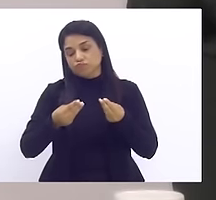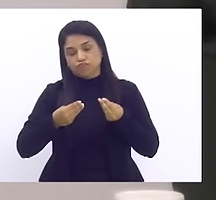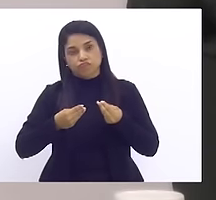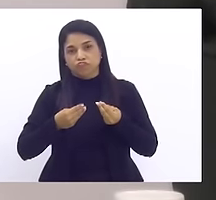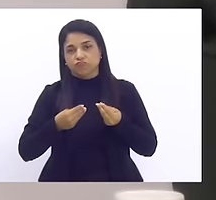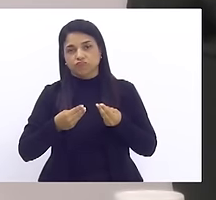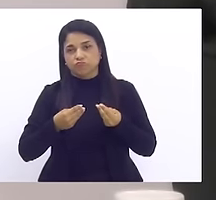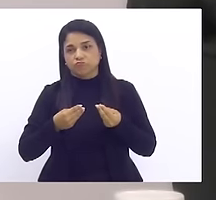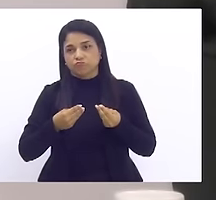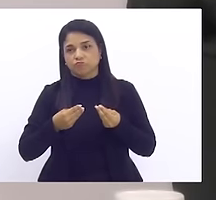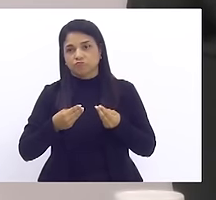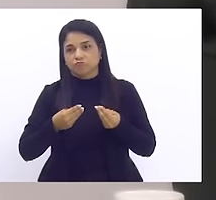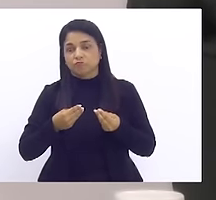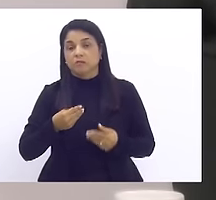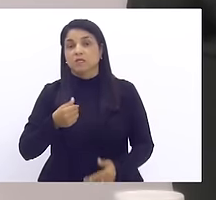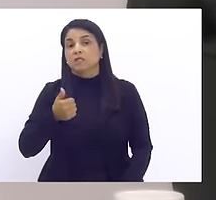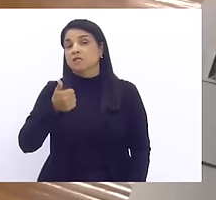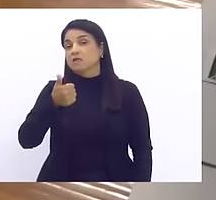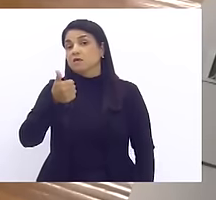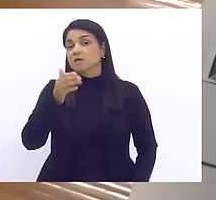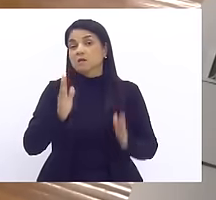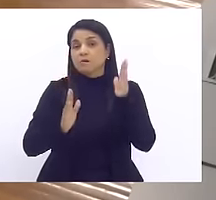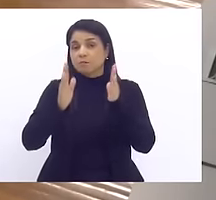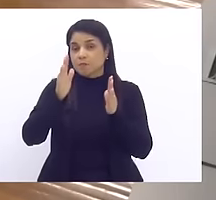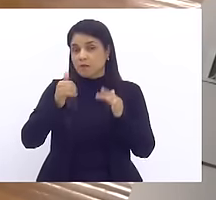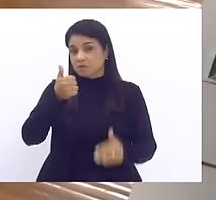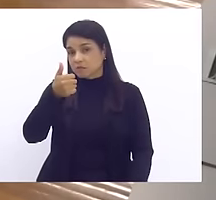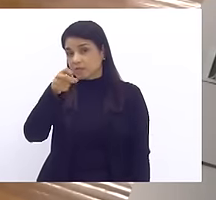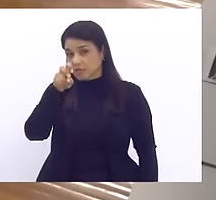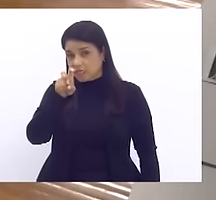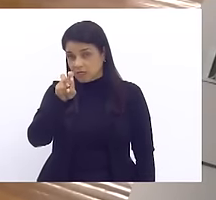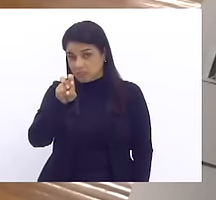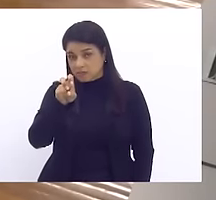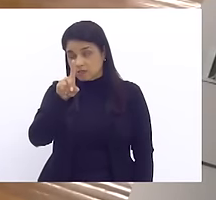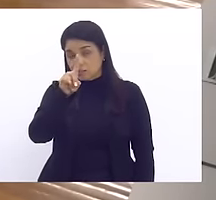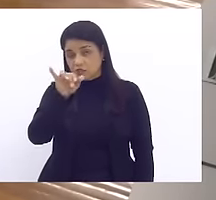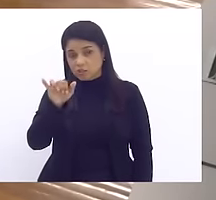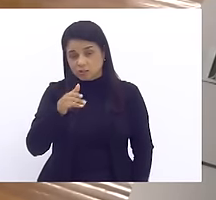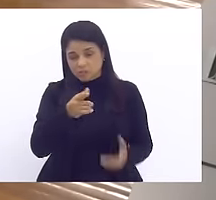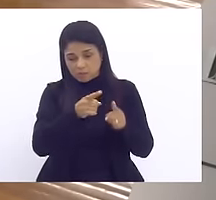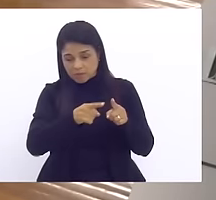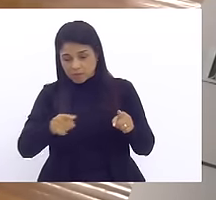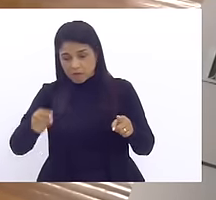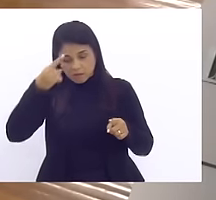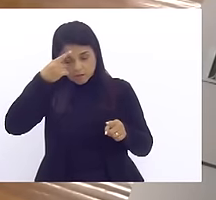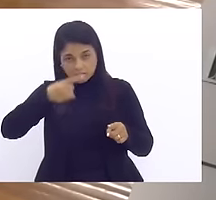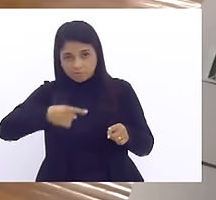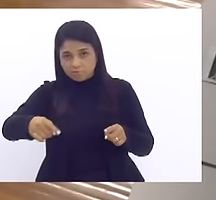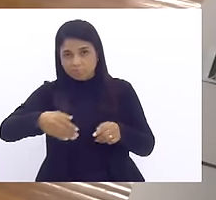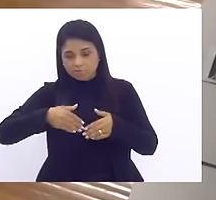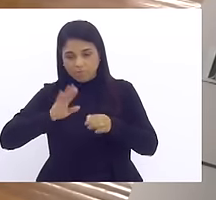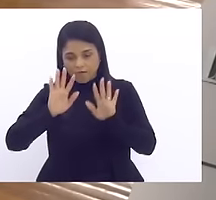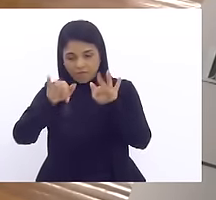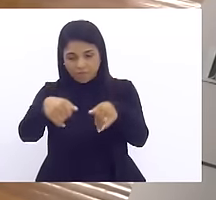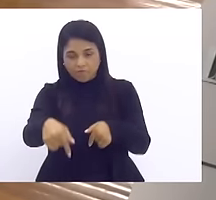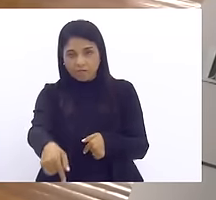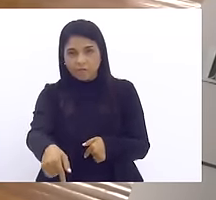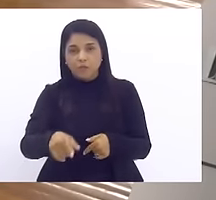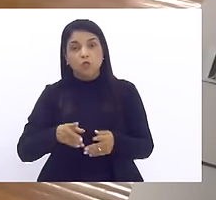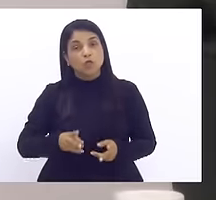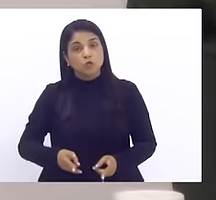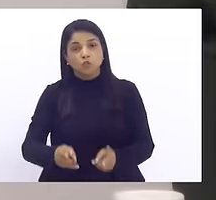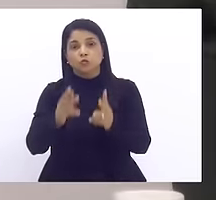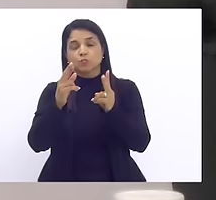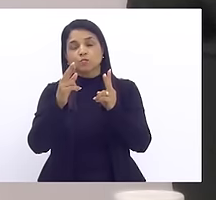Nesse prazo de 15 dias que termina agora essa semana continua havendo as